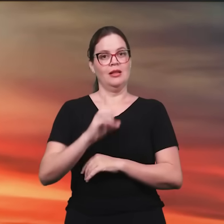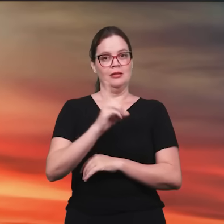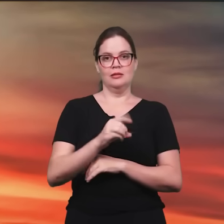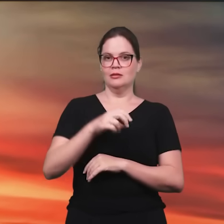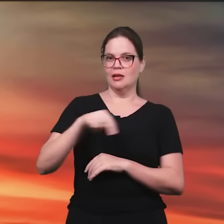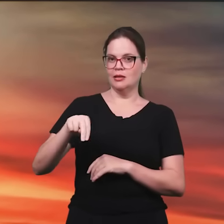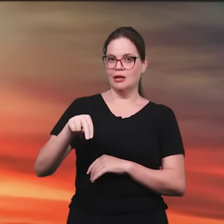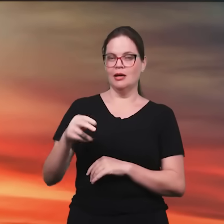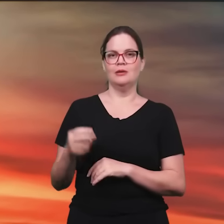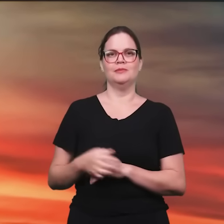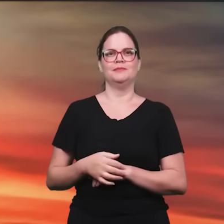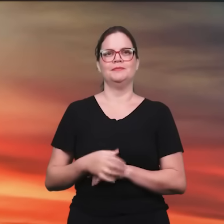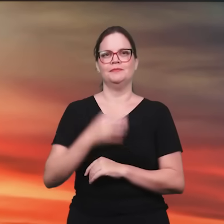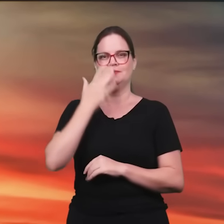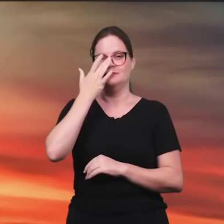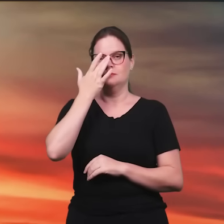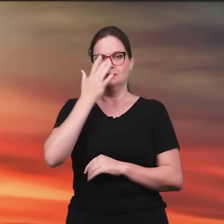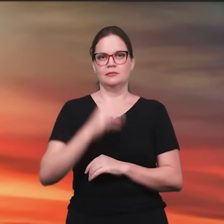hein? Daniel,